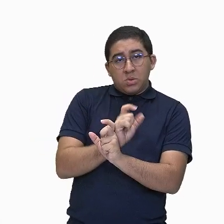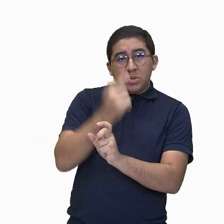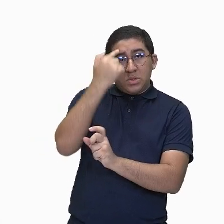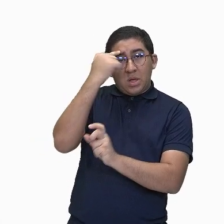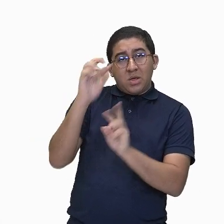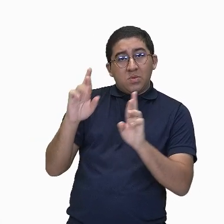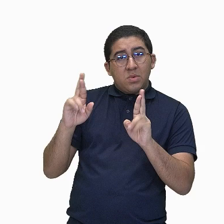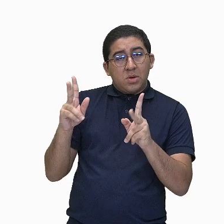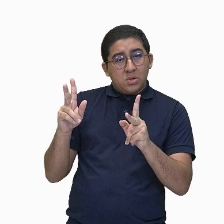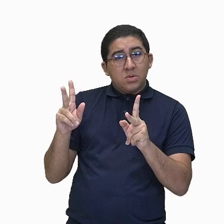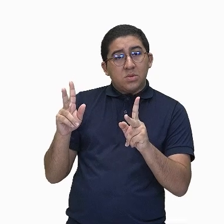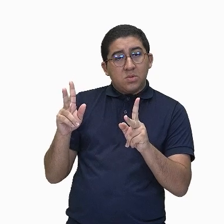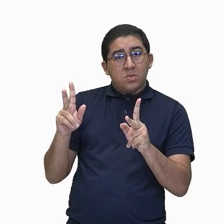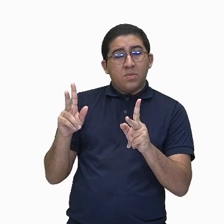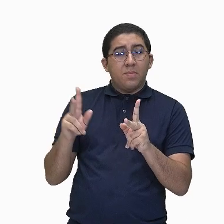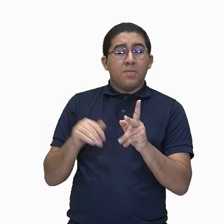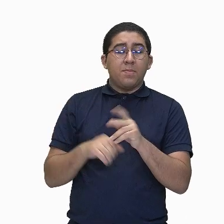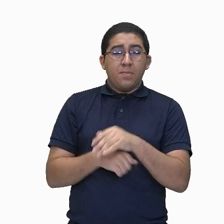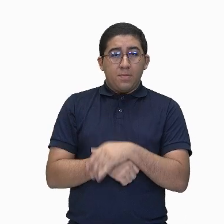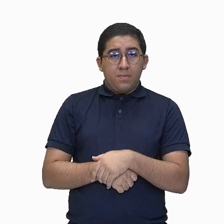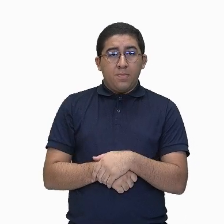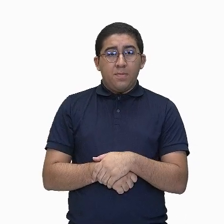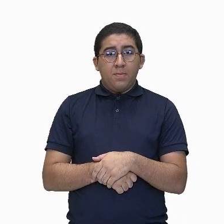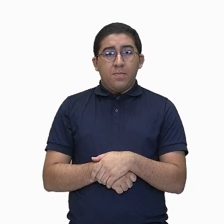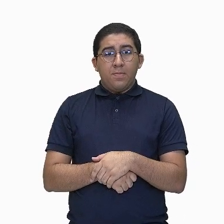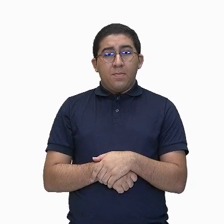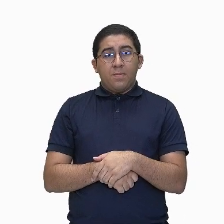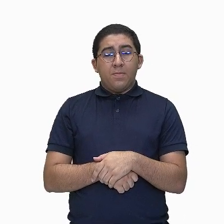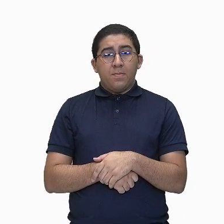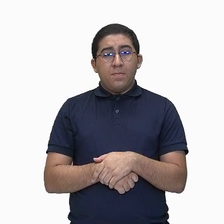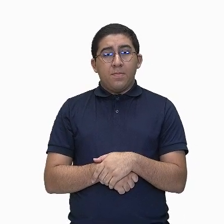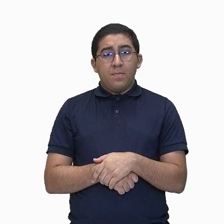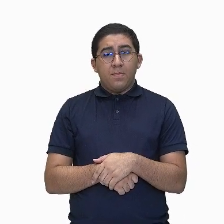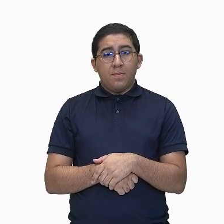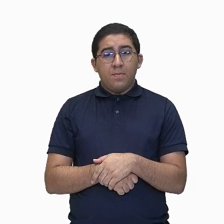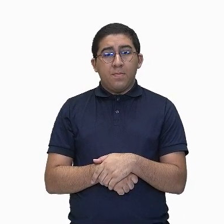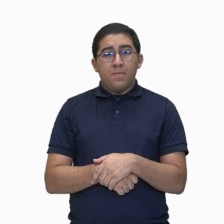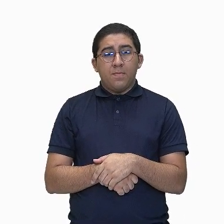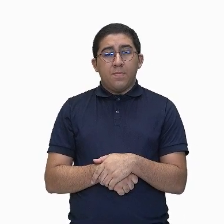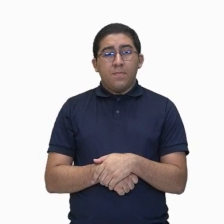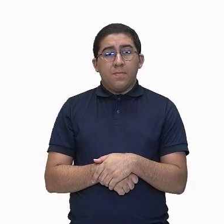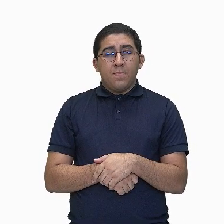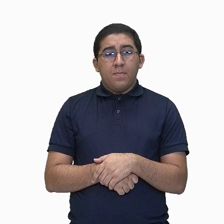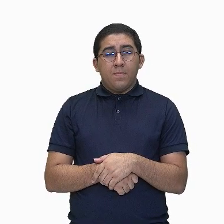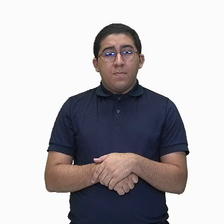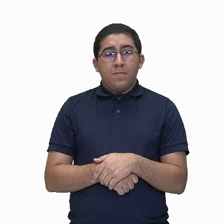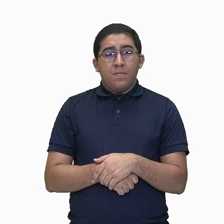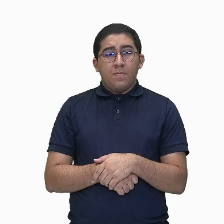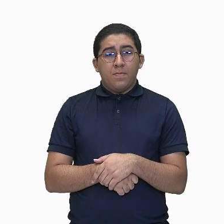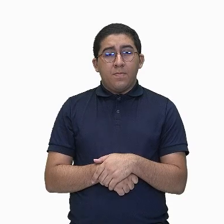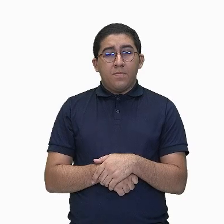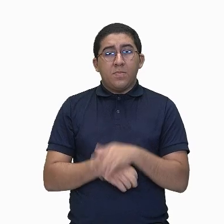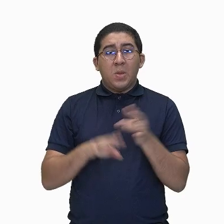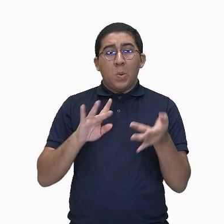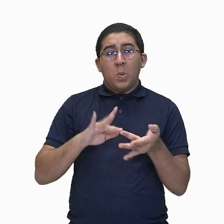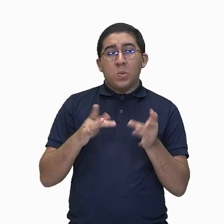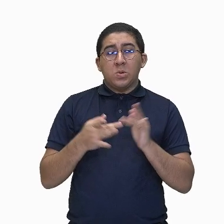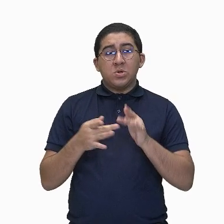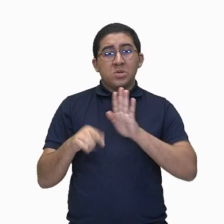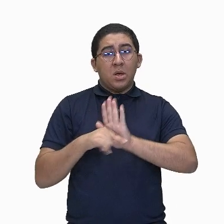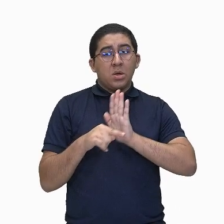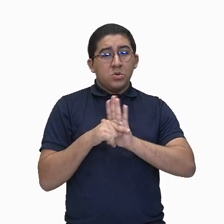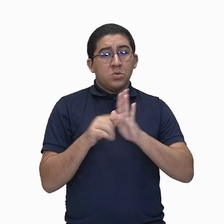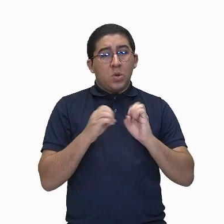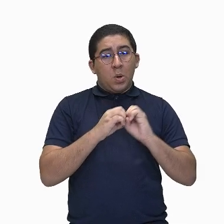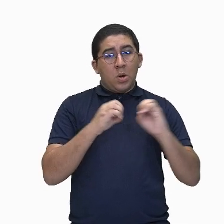ideias, o contraste, o sentido negativo, né, de uma oração primeira, que no caso é a